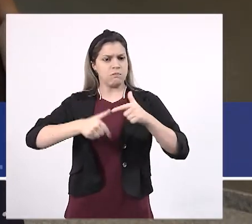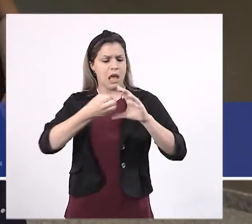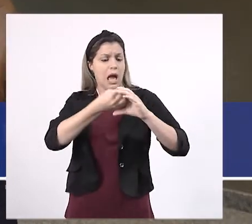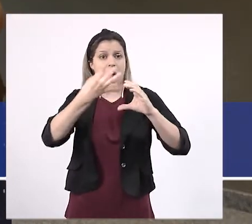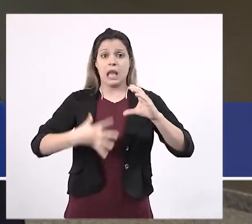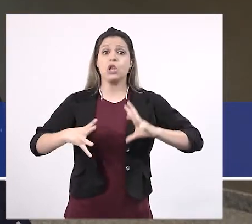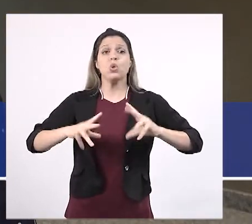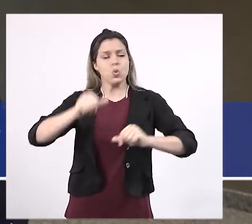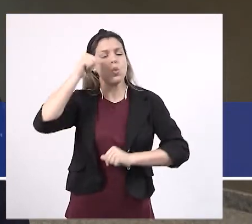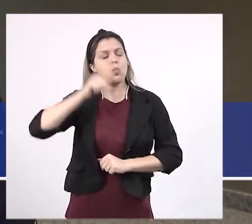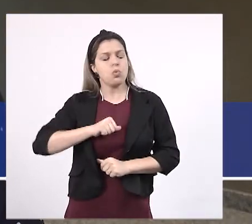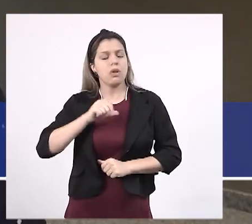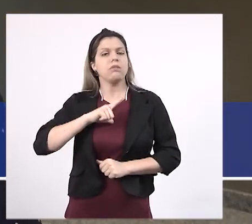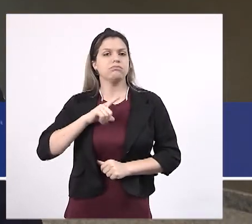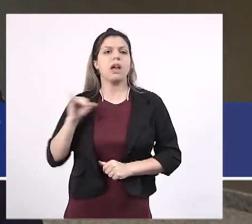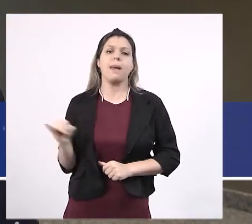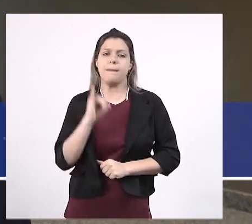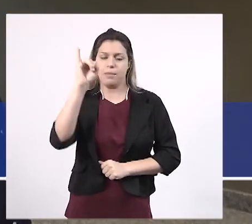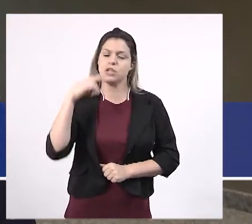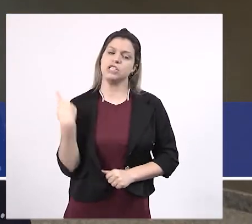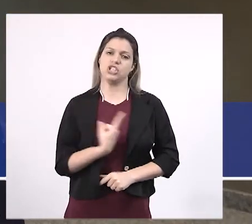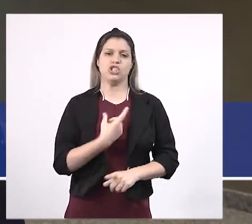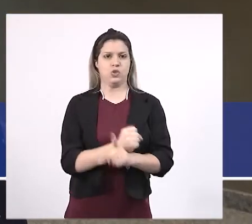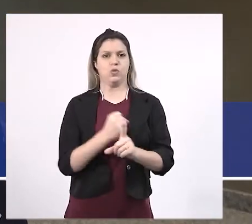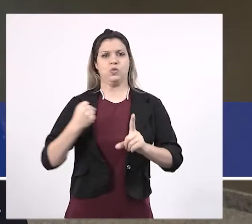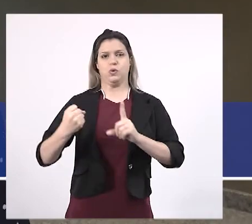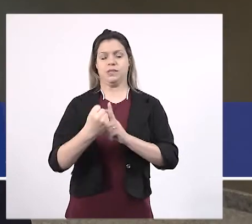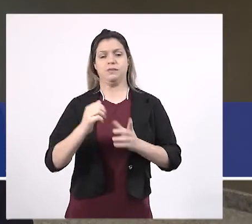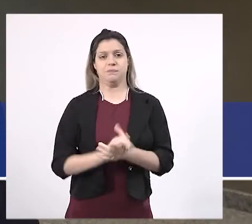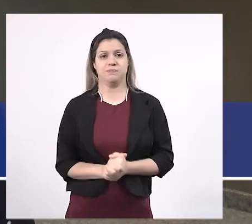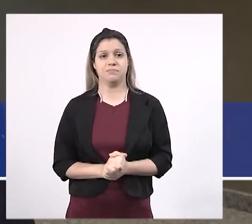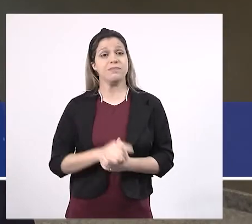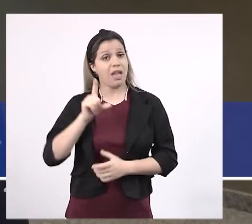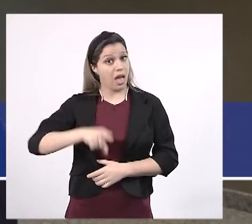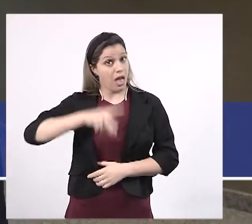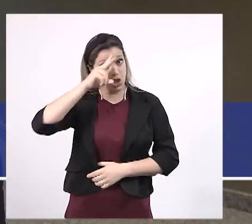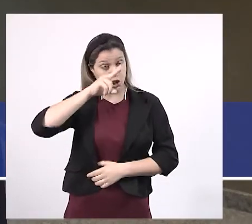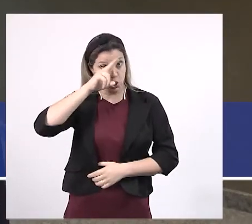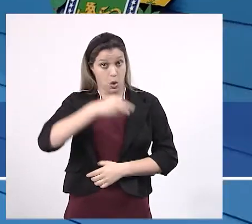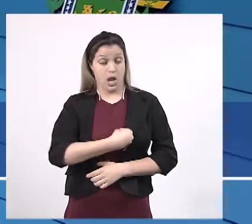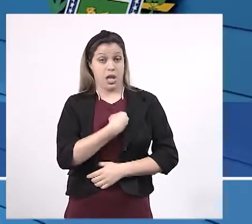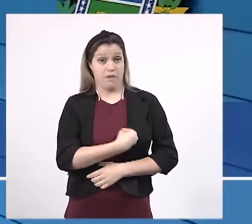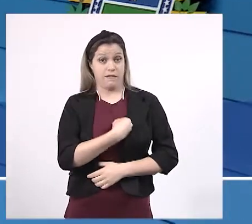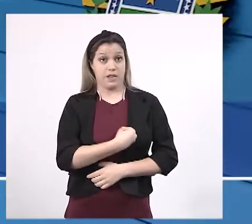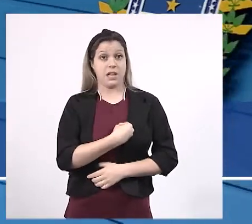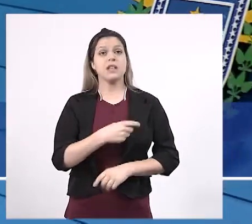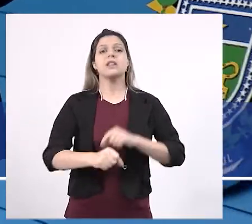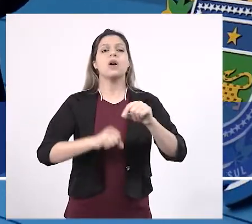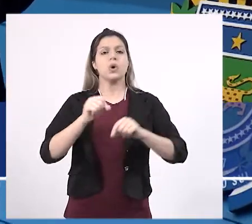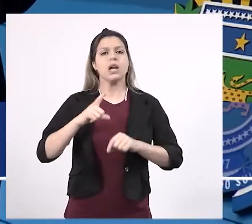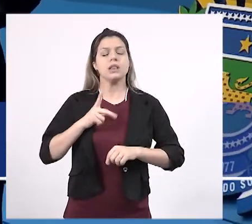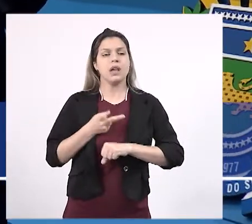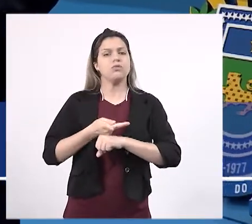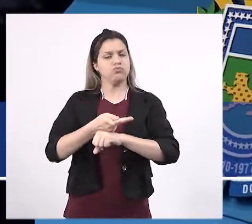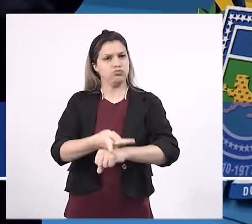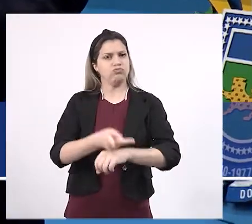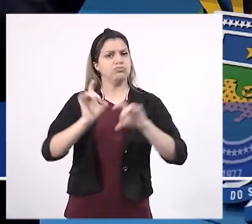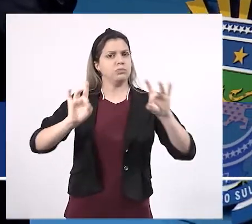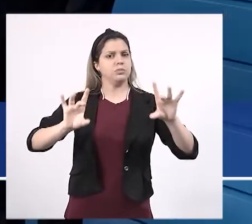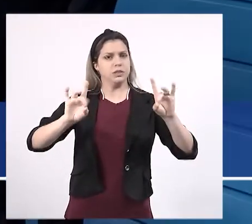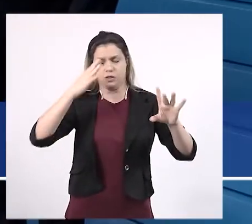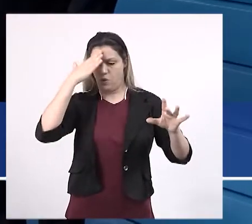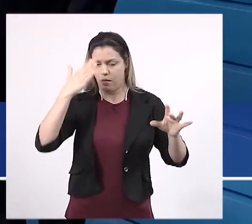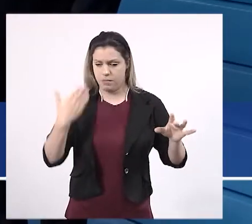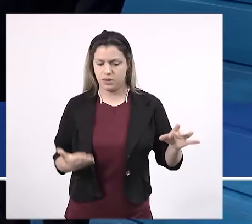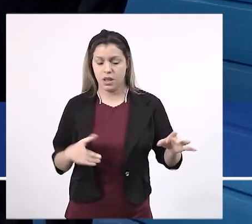resiliência e as características da mulher são importantes para a nossa sociedade. E são essas histórias de vida,